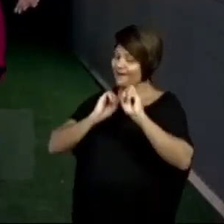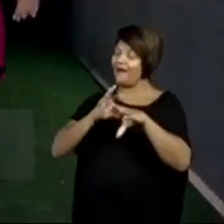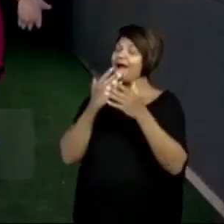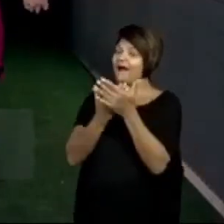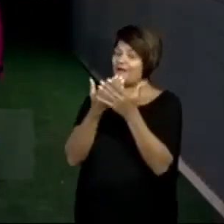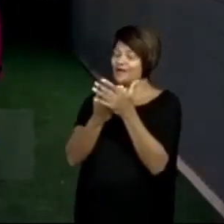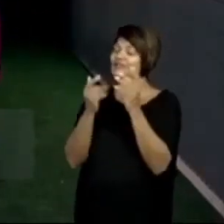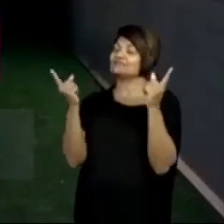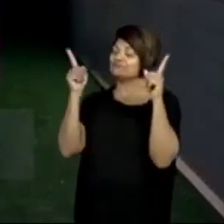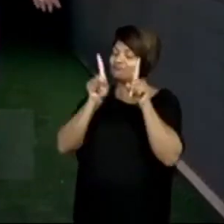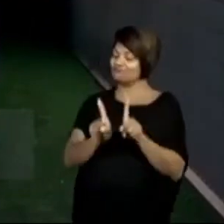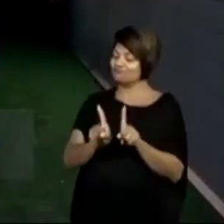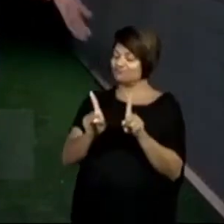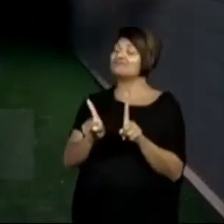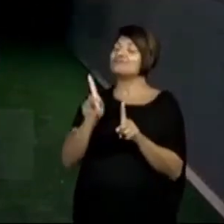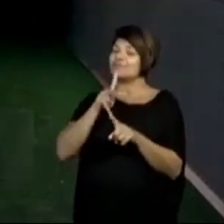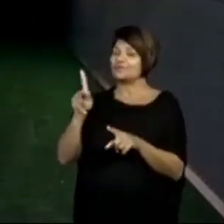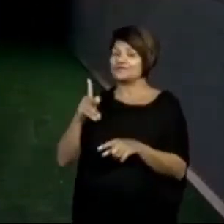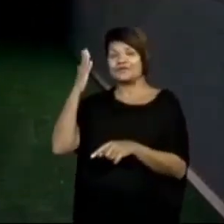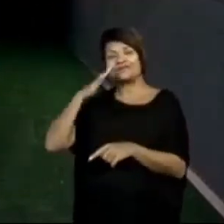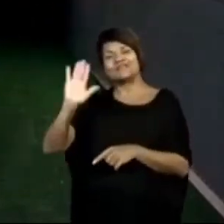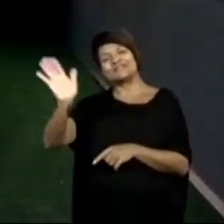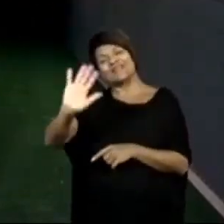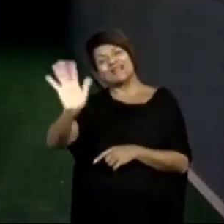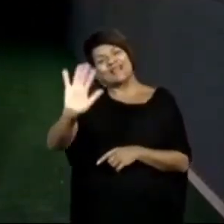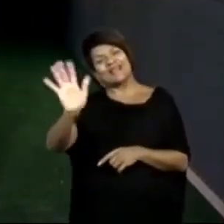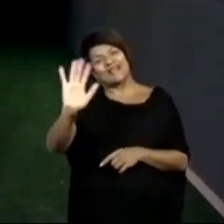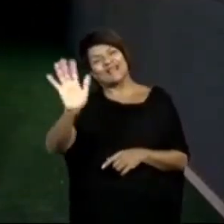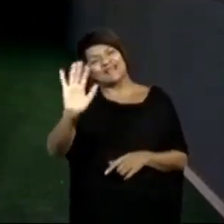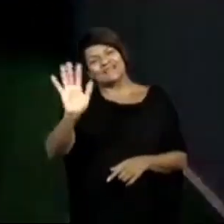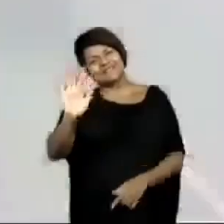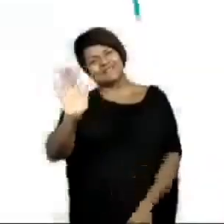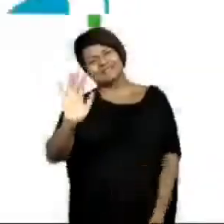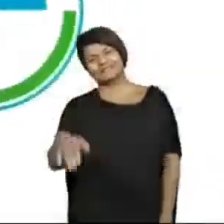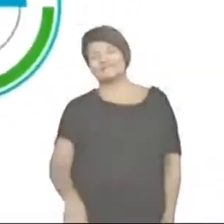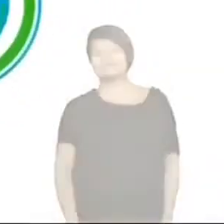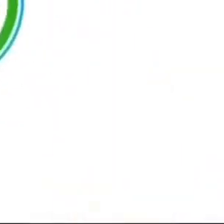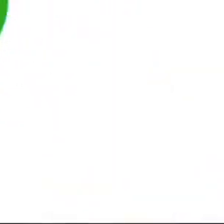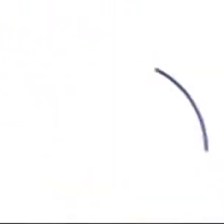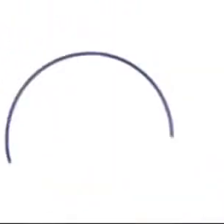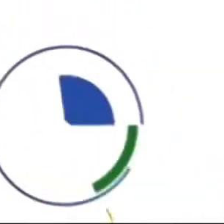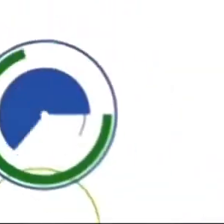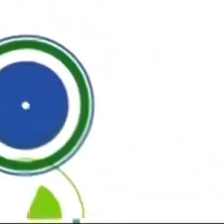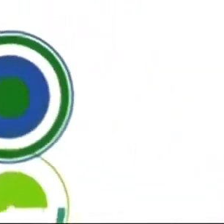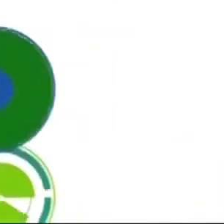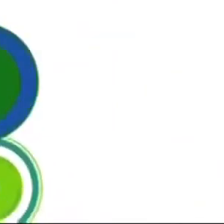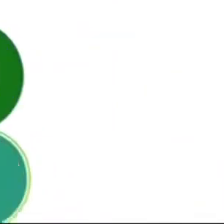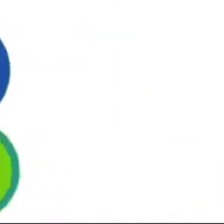professora Fran. Então, até mais. Tchau, pessoal.